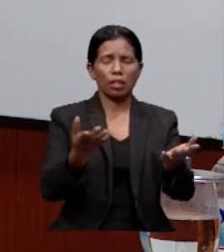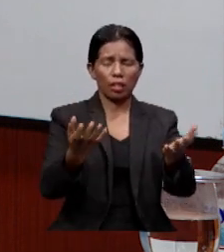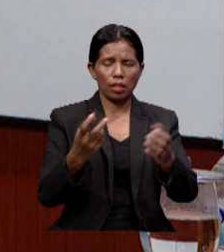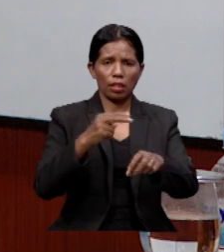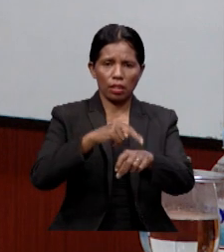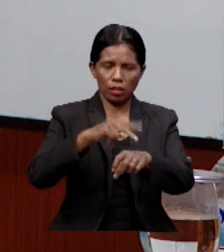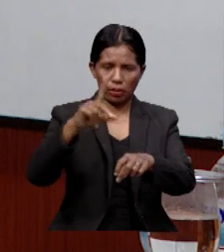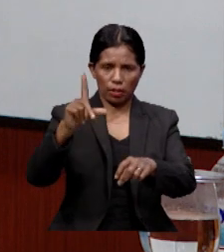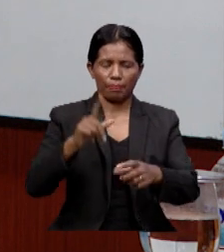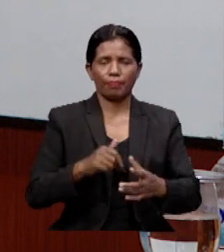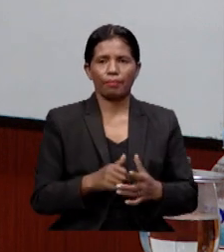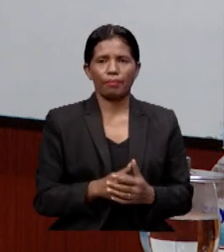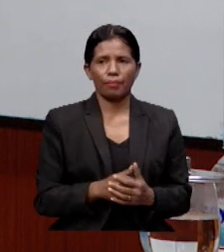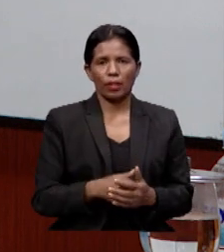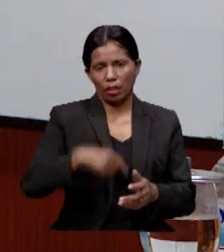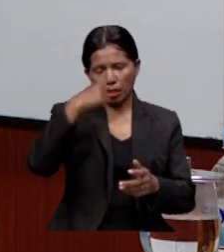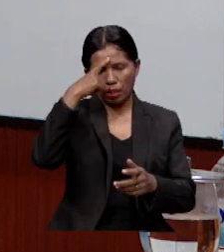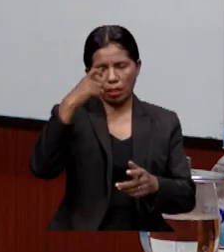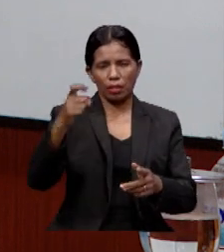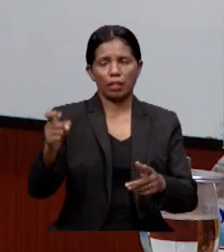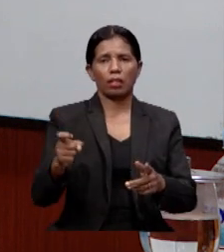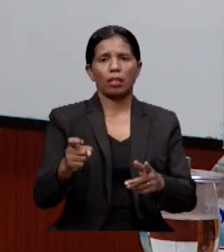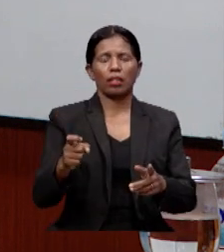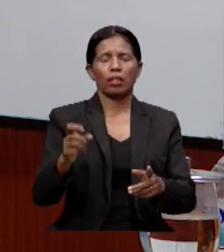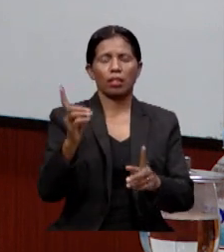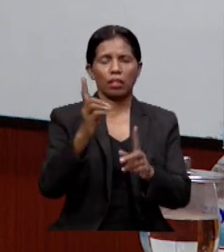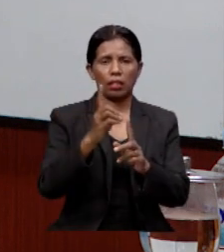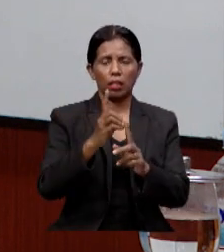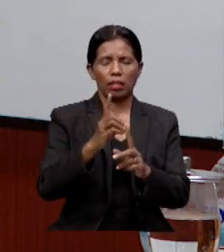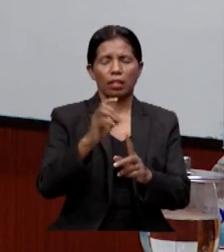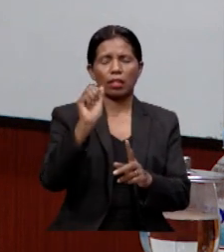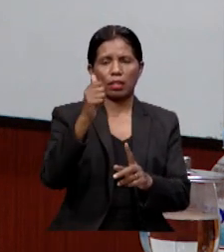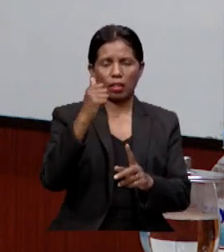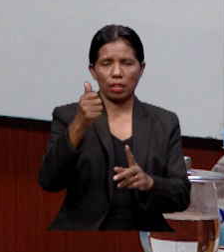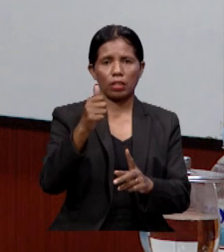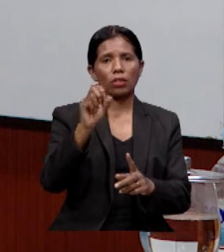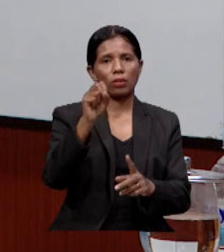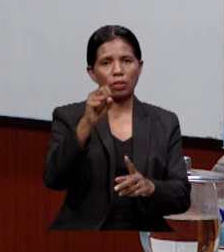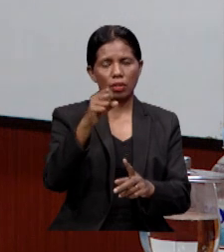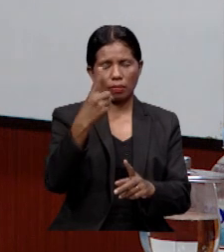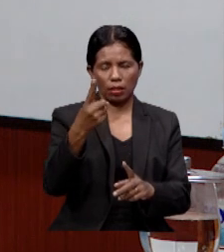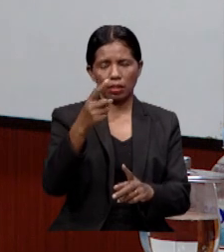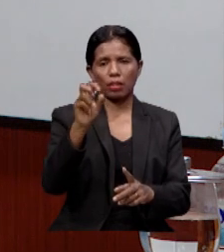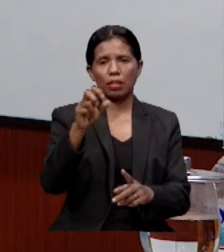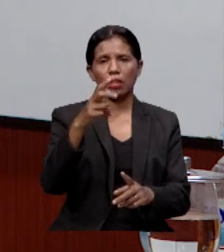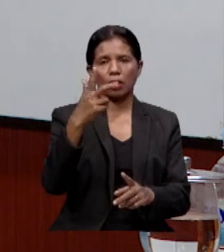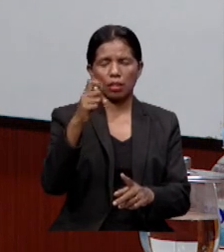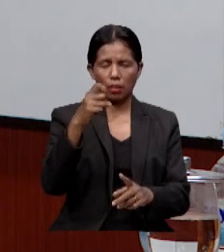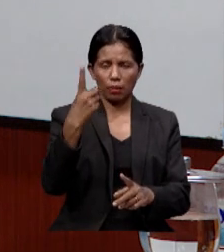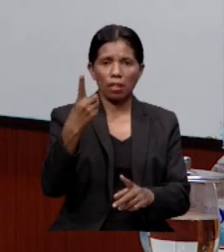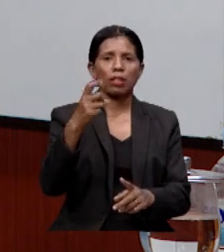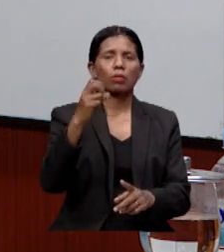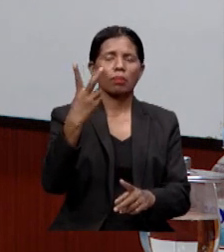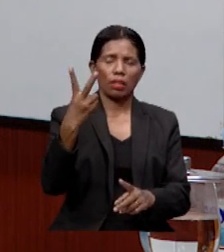nacional. Também dia 10, 11, 12, 13, Loron Hat, de maio,